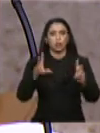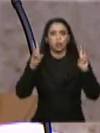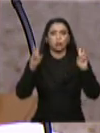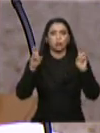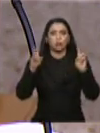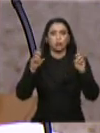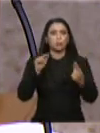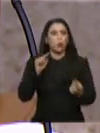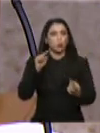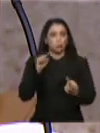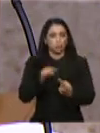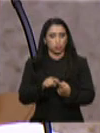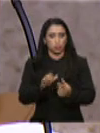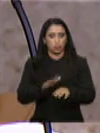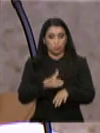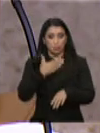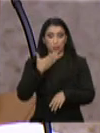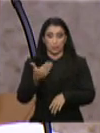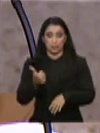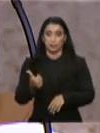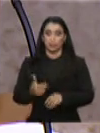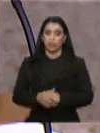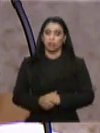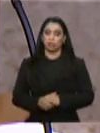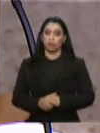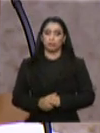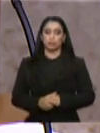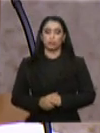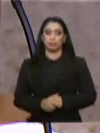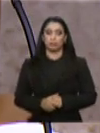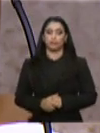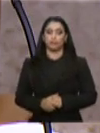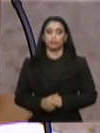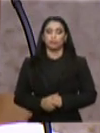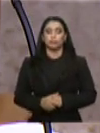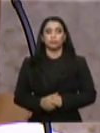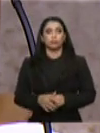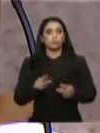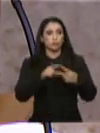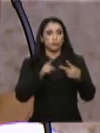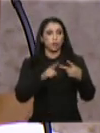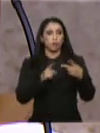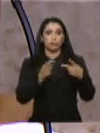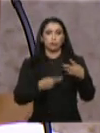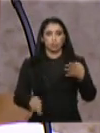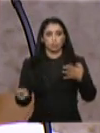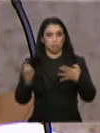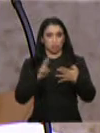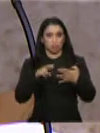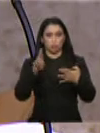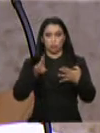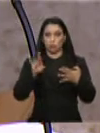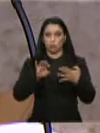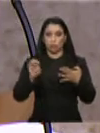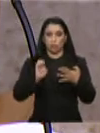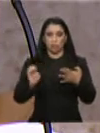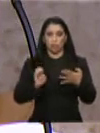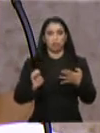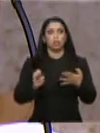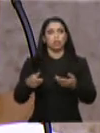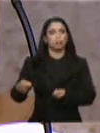maneira mais objetiva. Digo eu, rapidamente, que se trata, como todo mundo já sabe, de dois recursos extraordinários interpostos pela